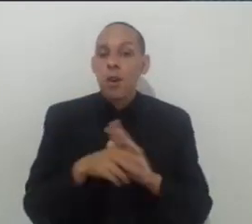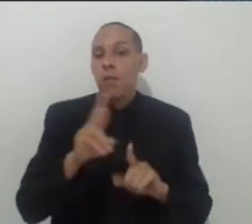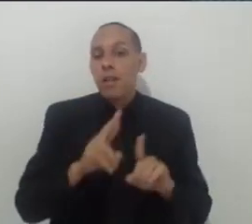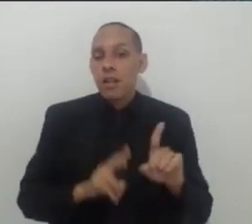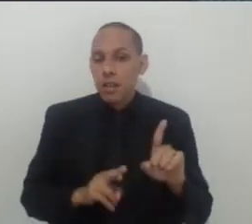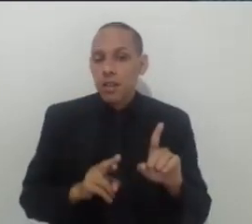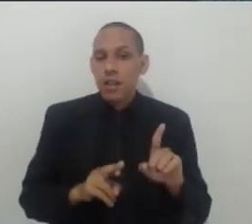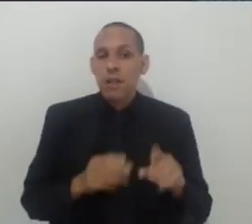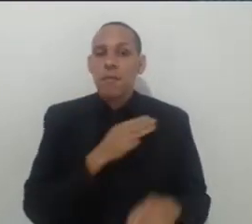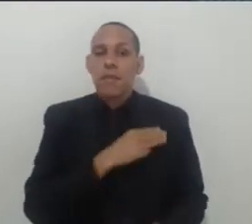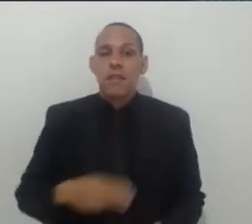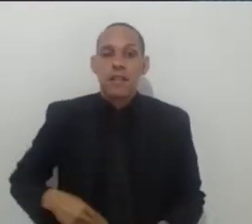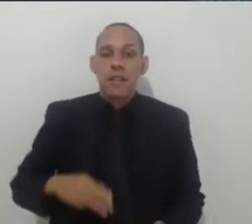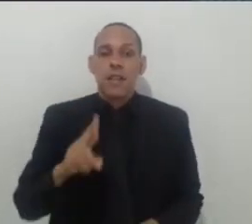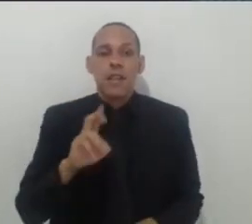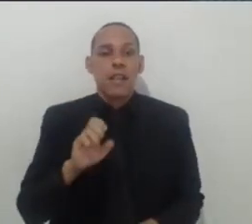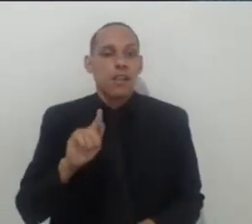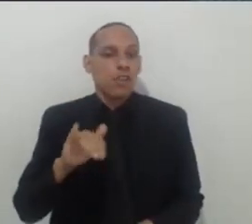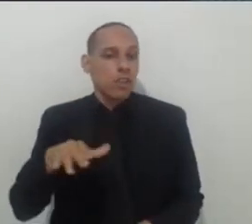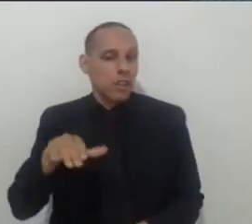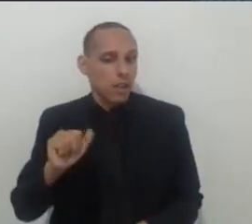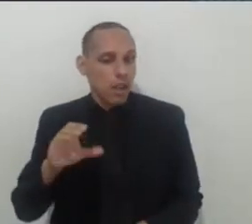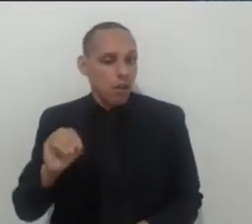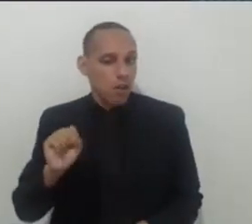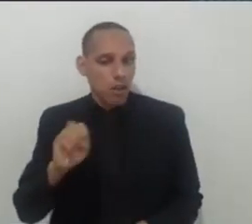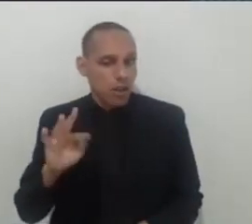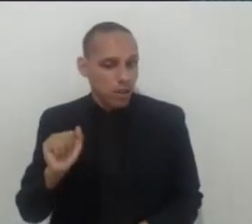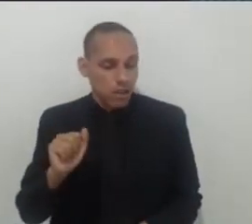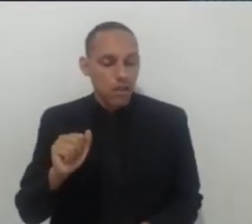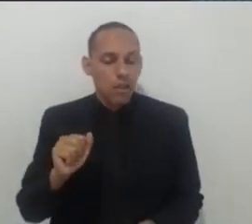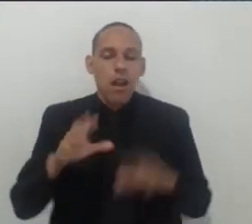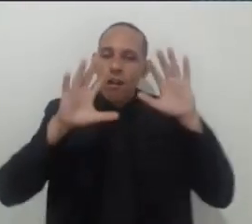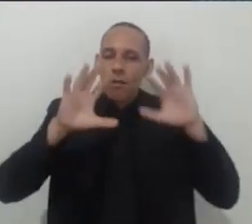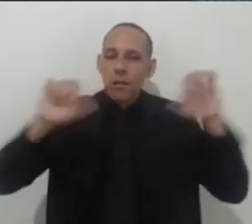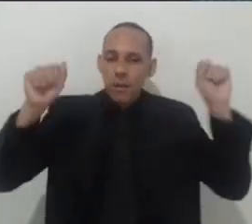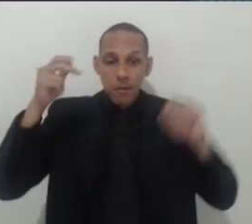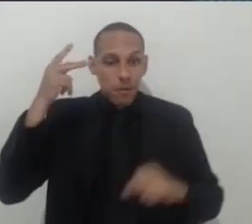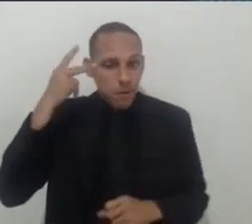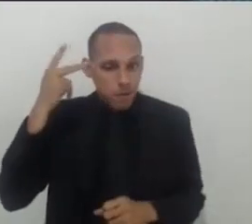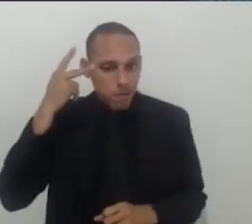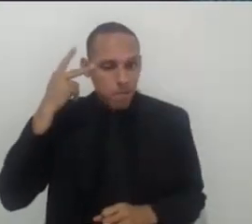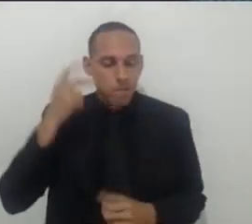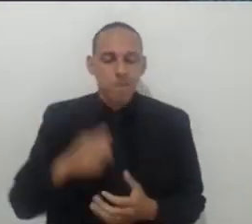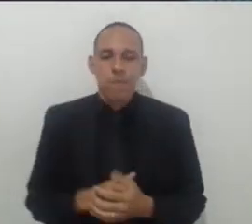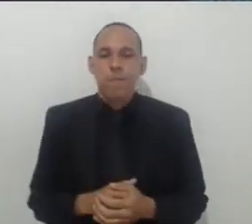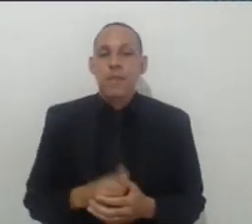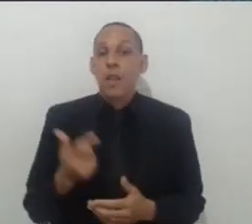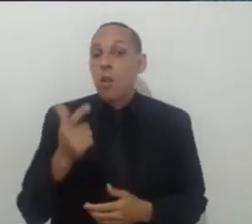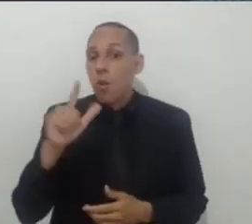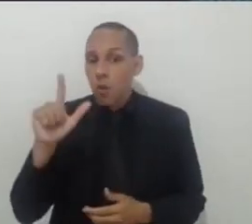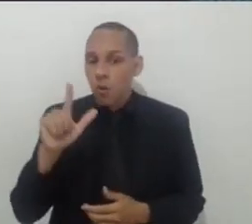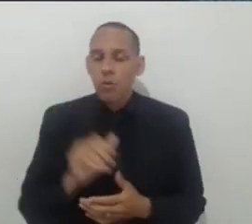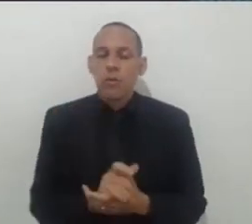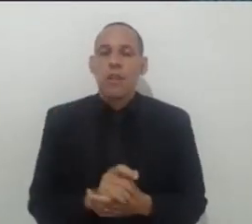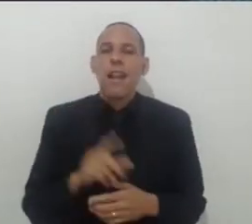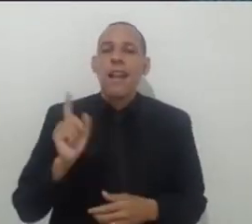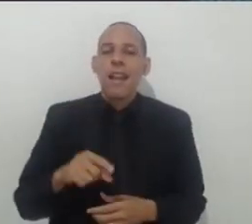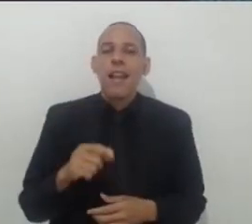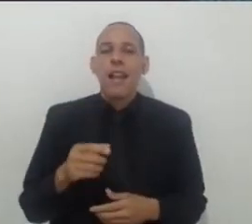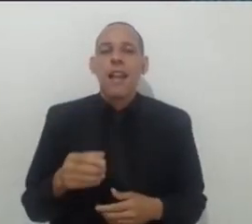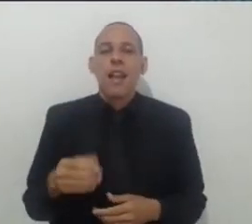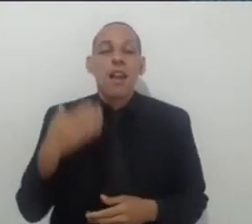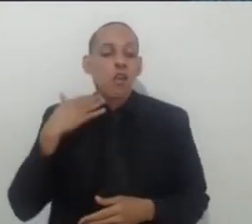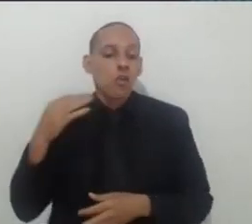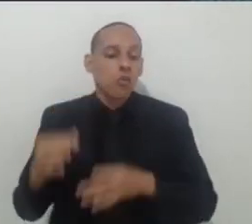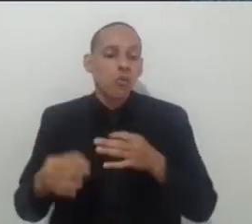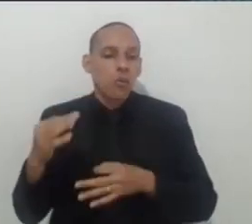São Paulo. Seguindo ainda um outro, pensar. Decorre da desatenção do julgador